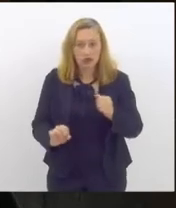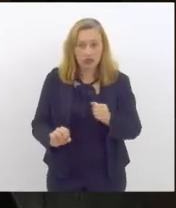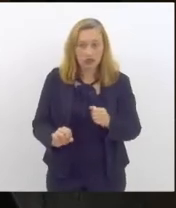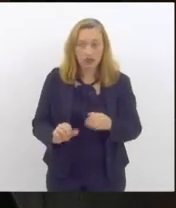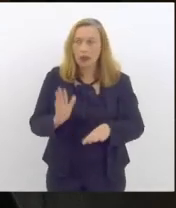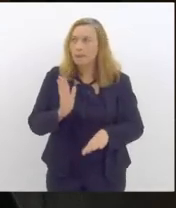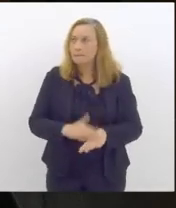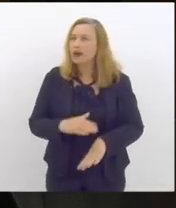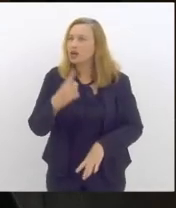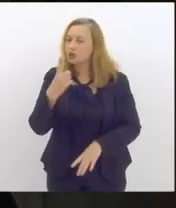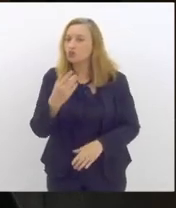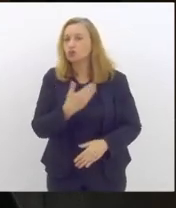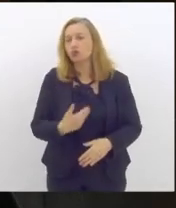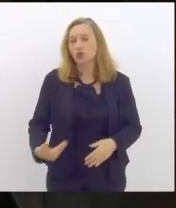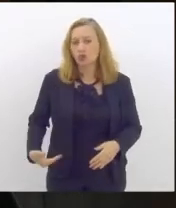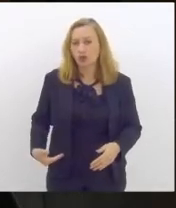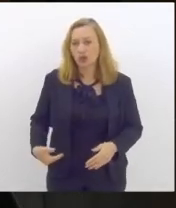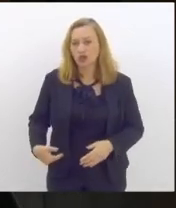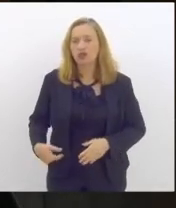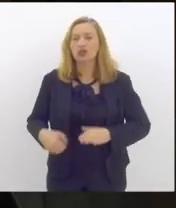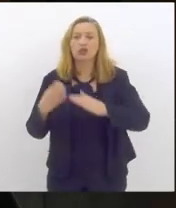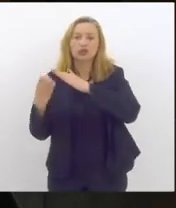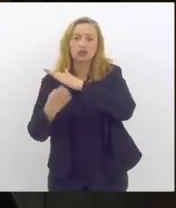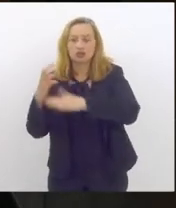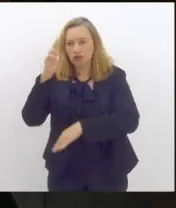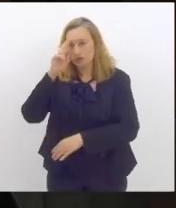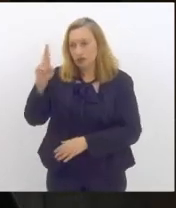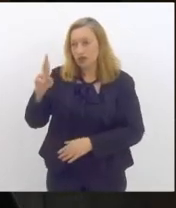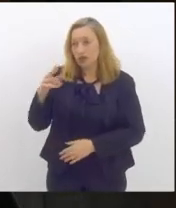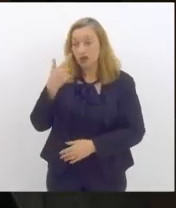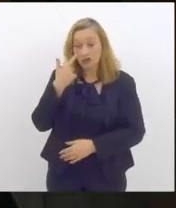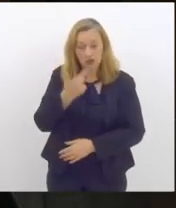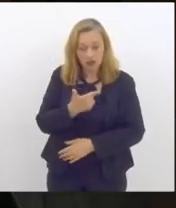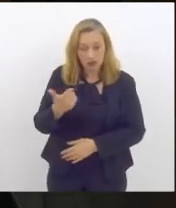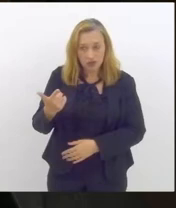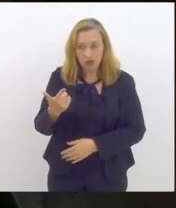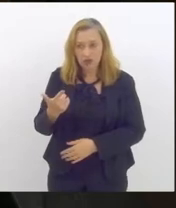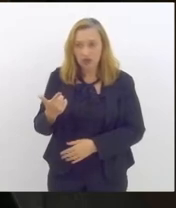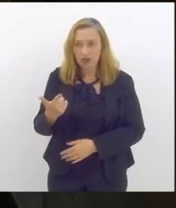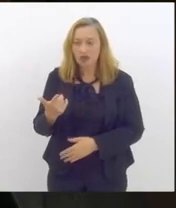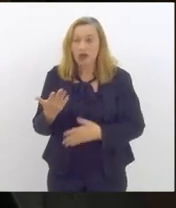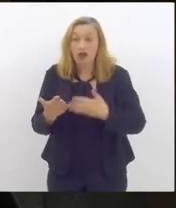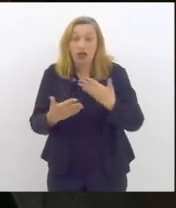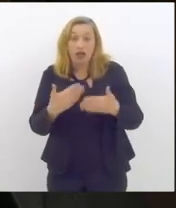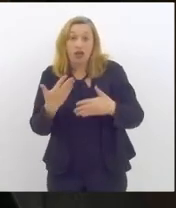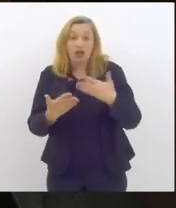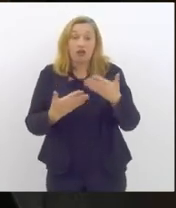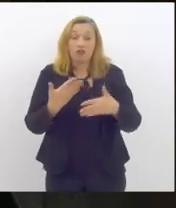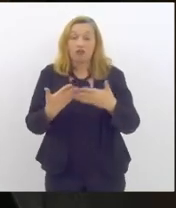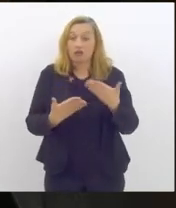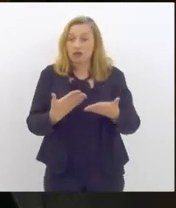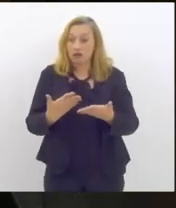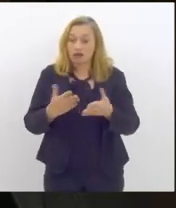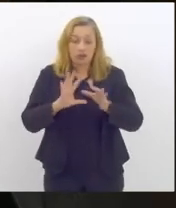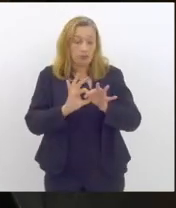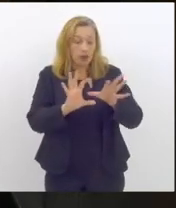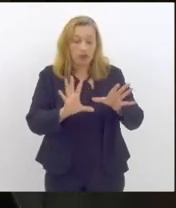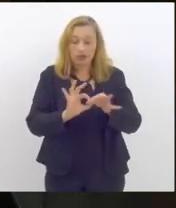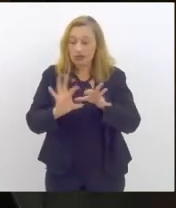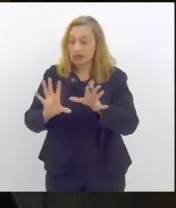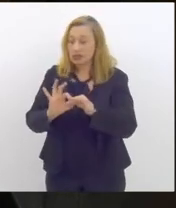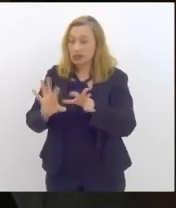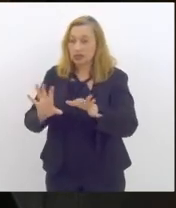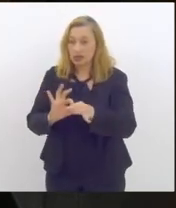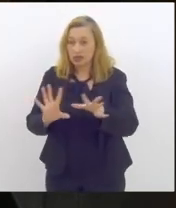passou mais um governo e os empresários que aí estão gozando de permissões precárias